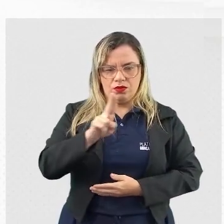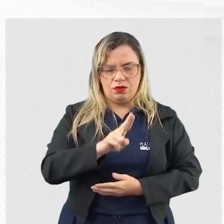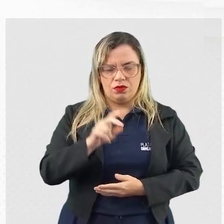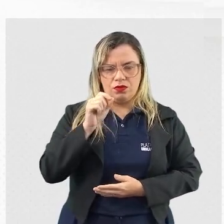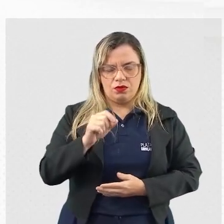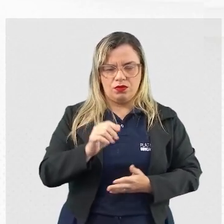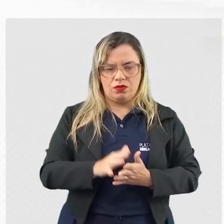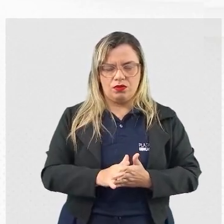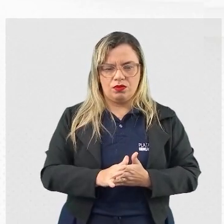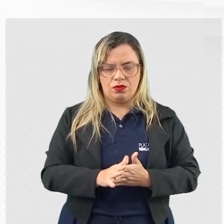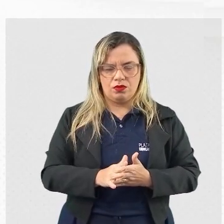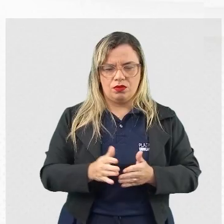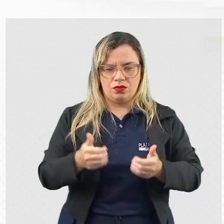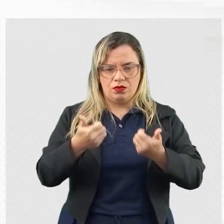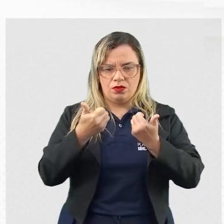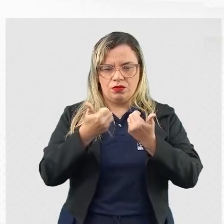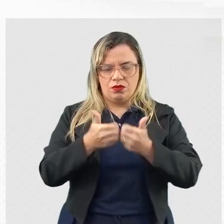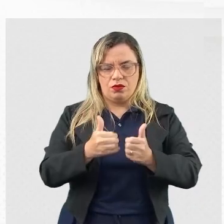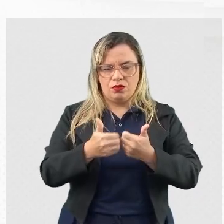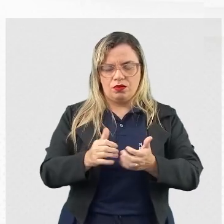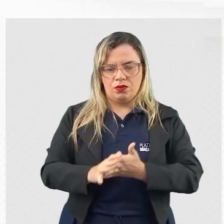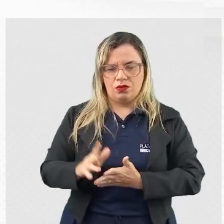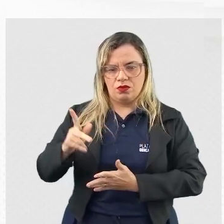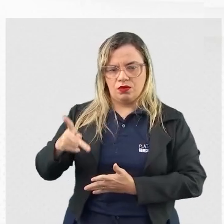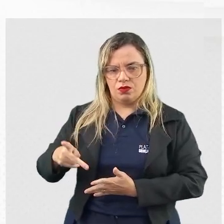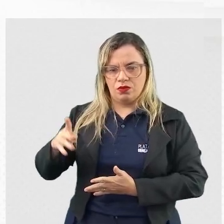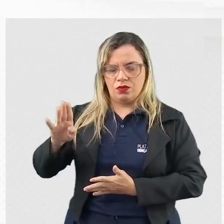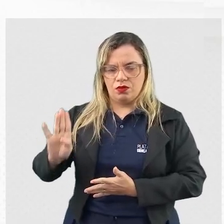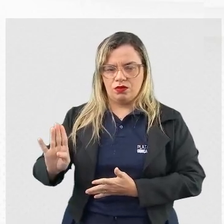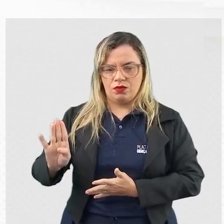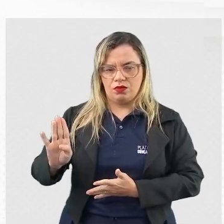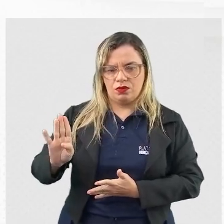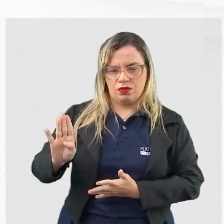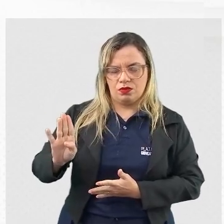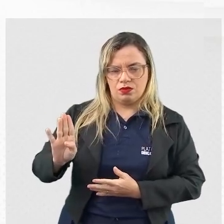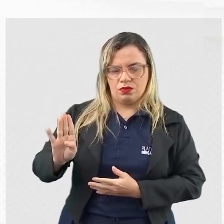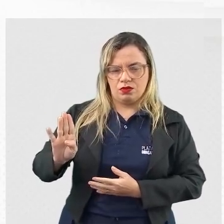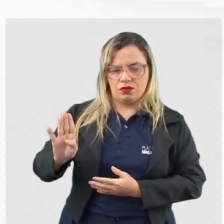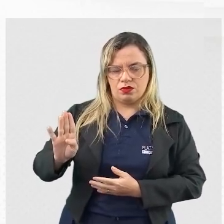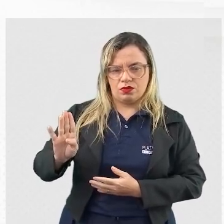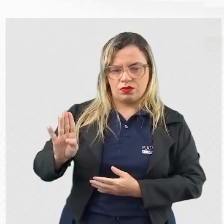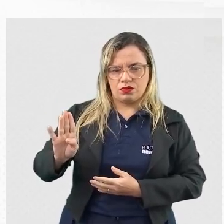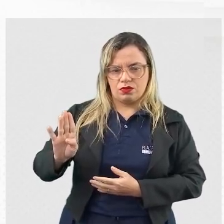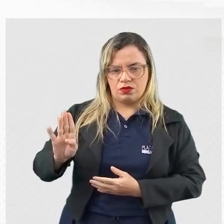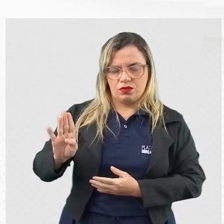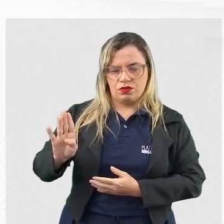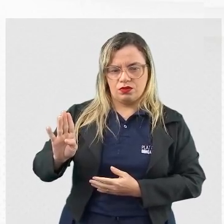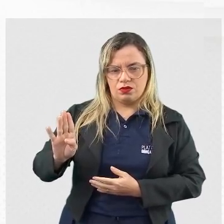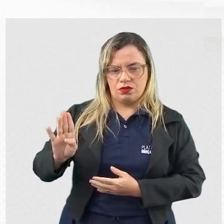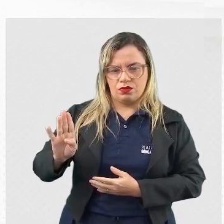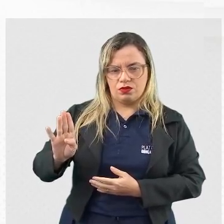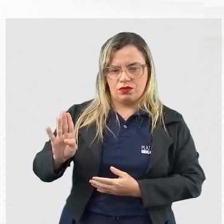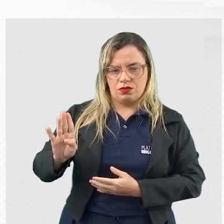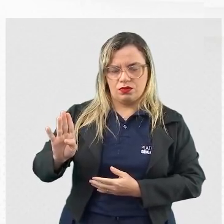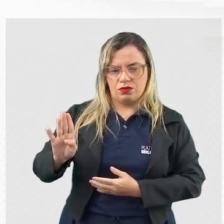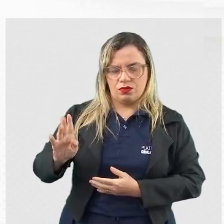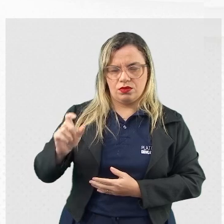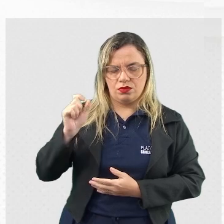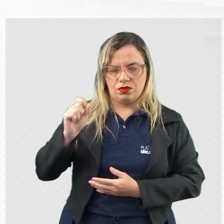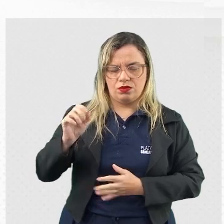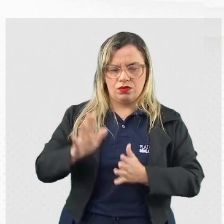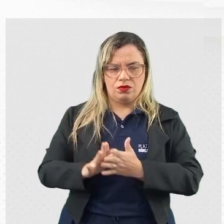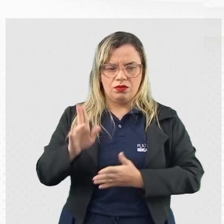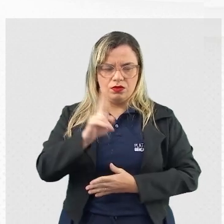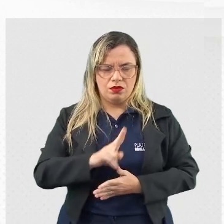transporte público. Transporte público. Beleza? E destes que